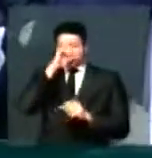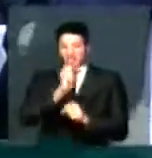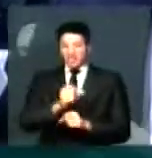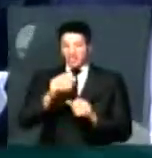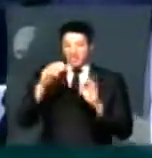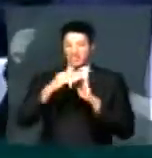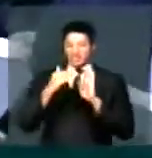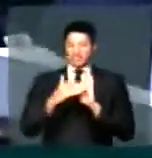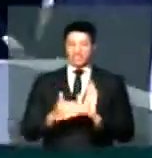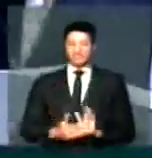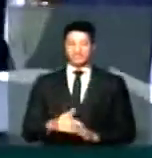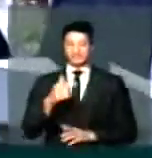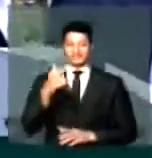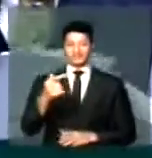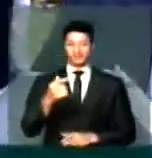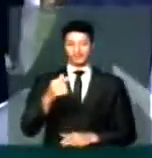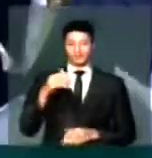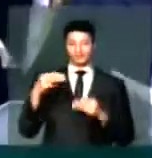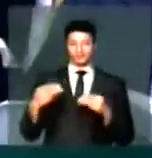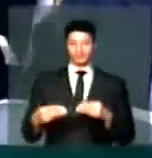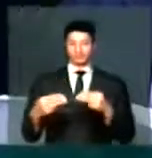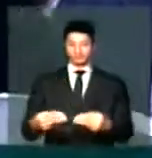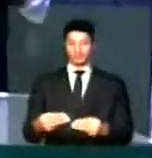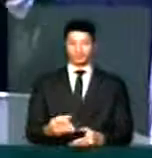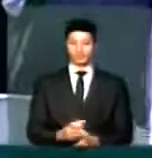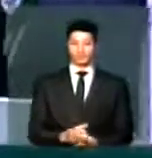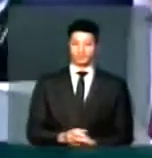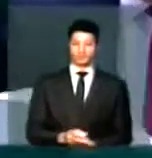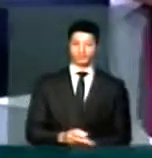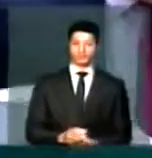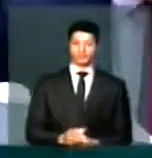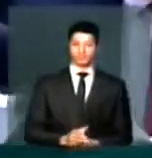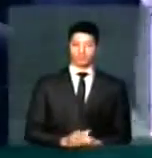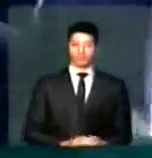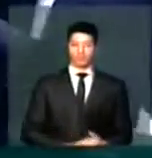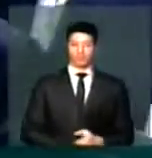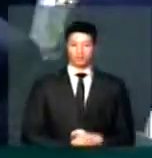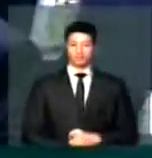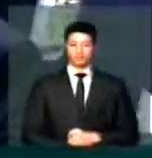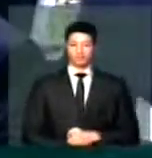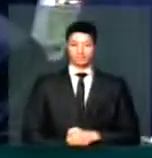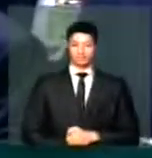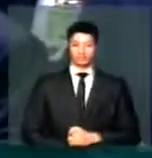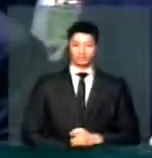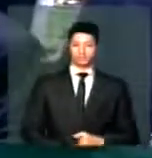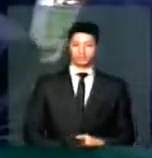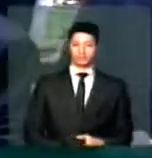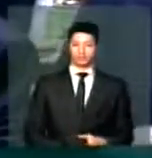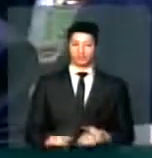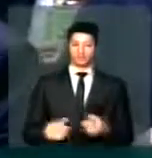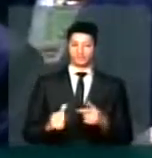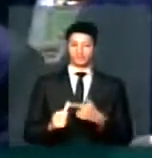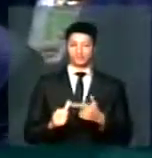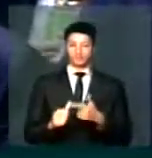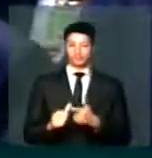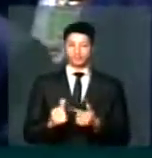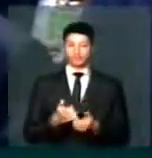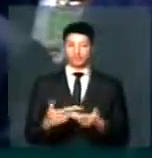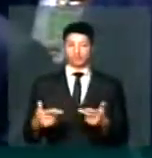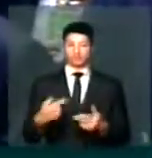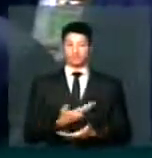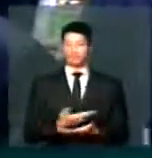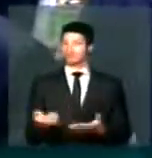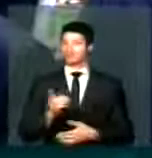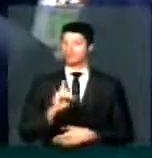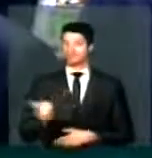lista? Entre sete ministérios. Entre sete ministérios. Veja, a primeira questão é o seguinte: nós